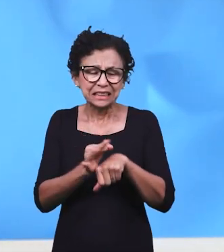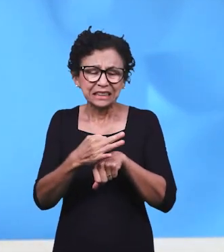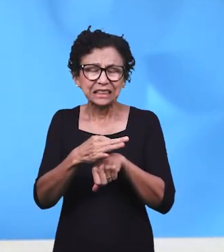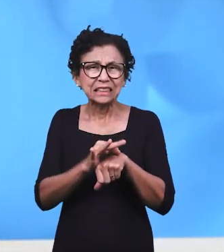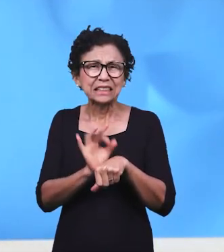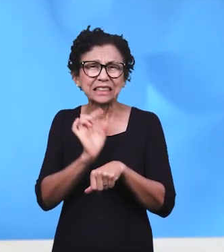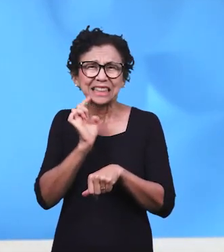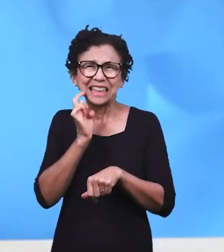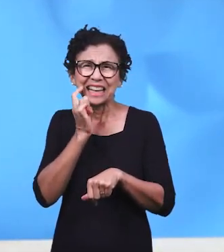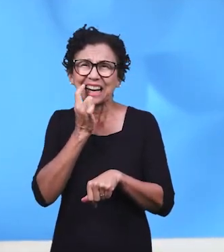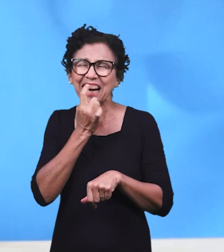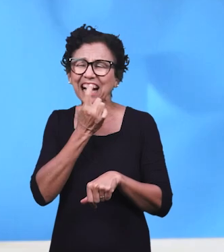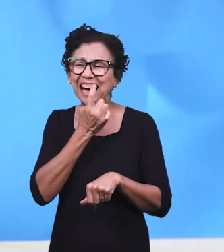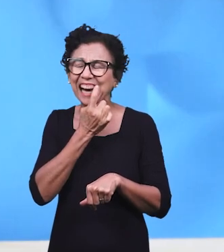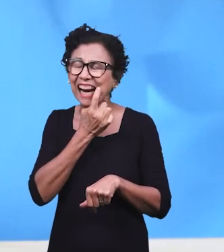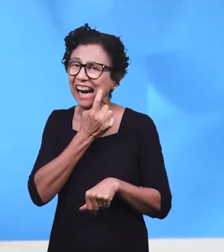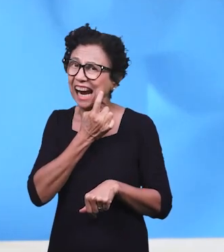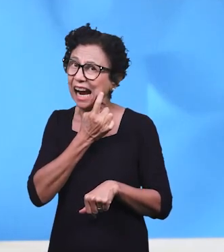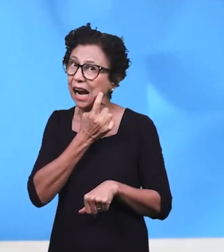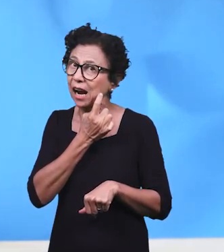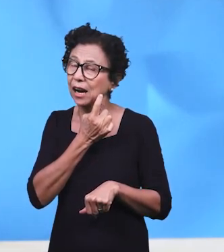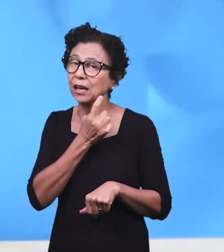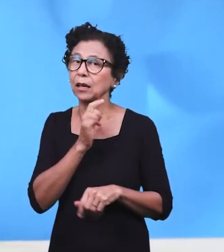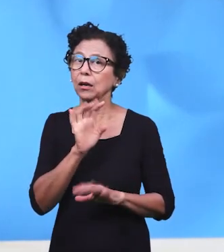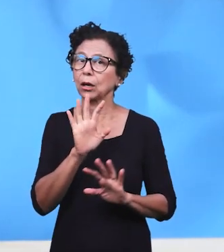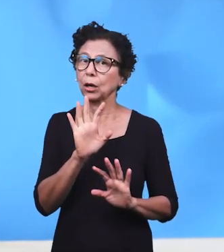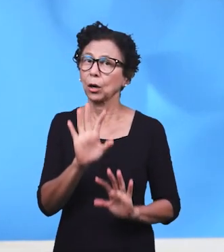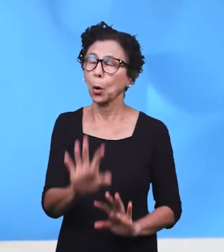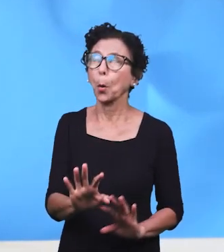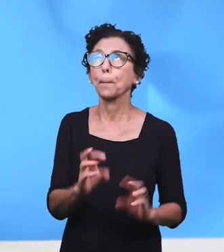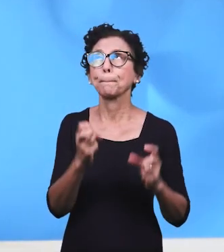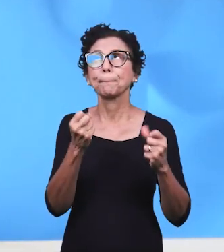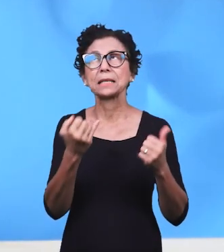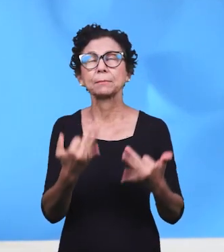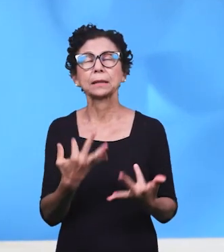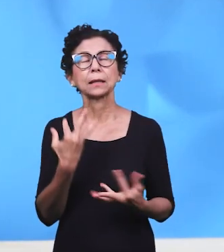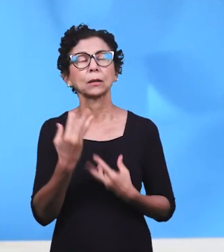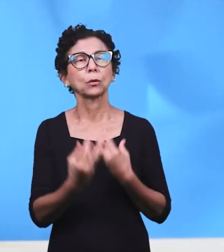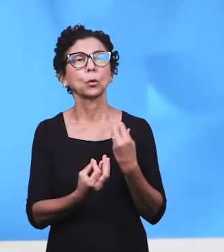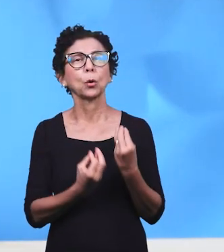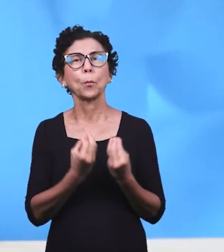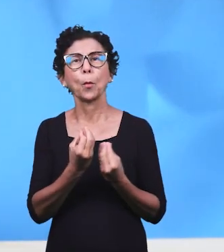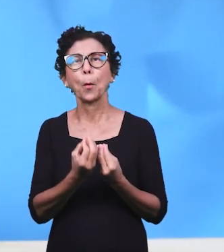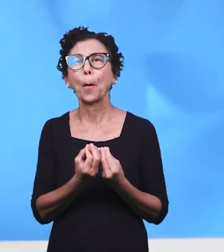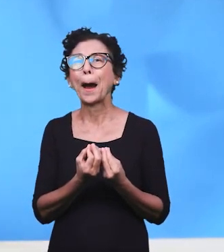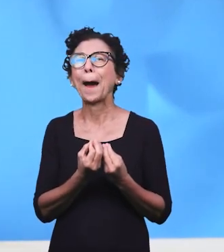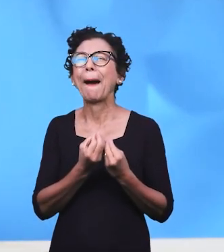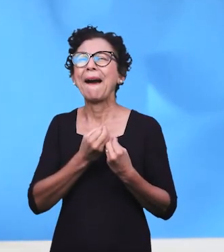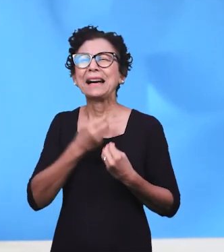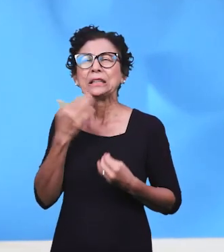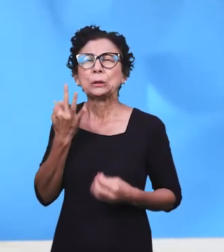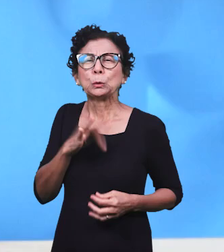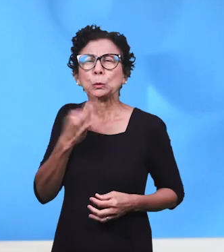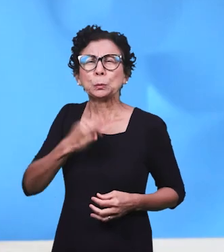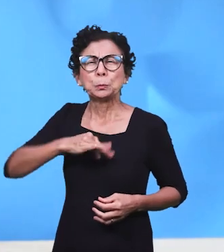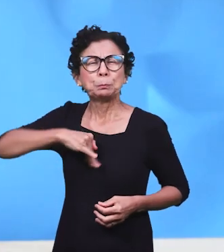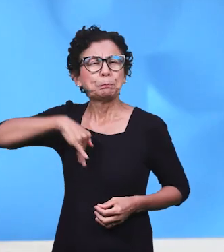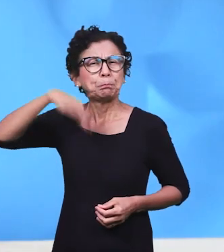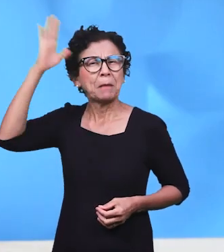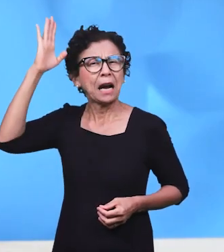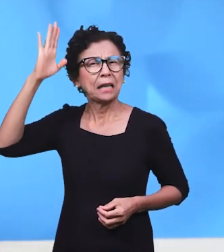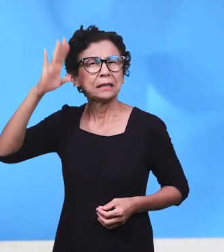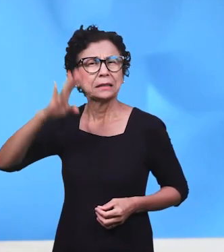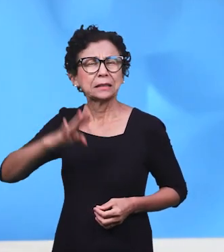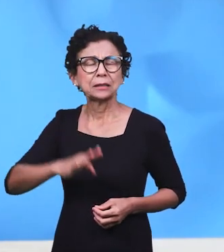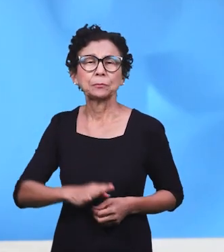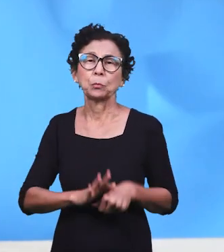é um pé para uma lesão mais, como eu posso dizer, uma lesão que vai te machucar mais.